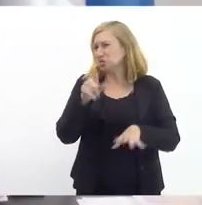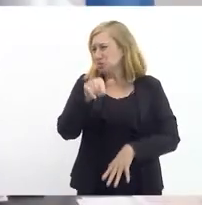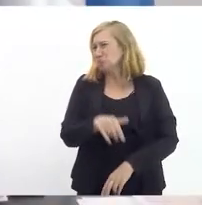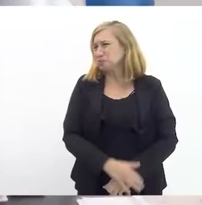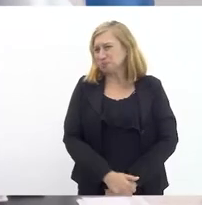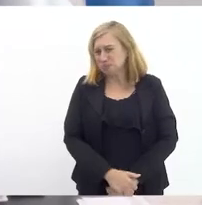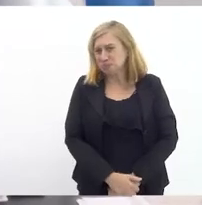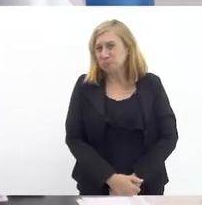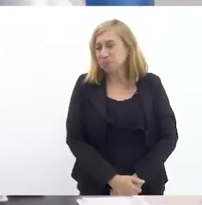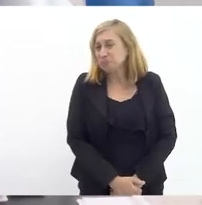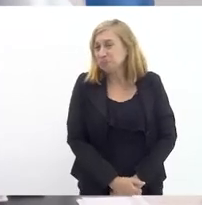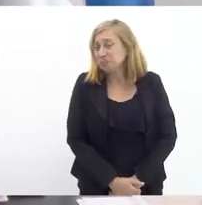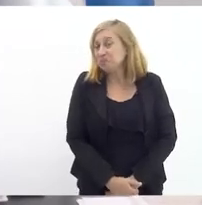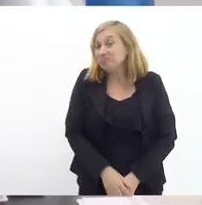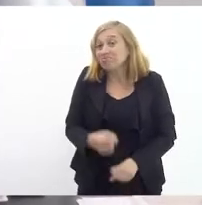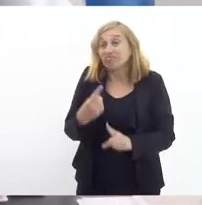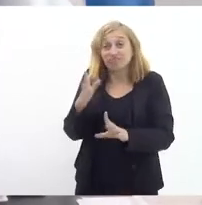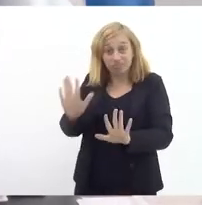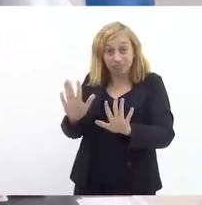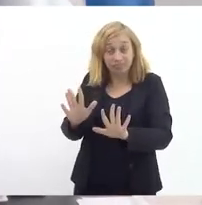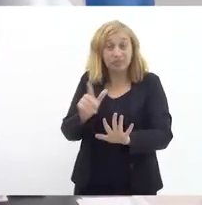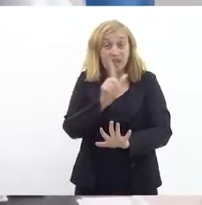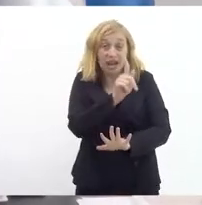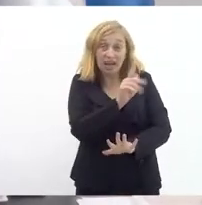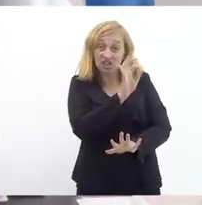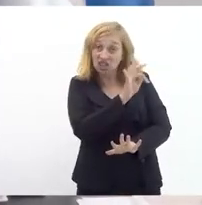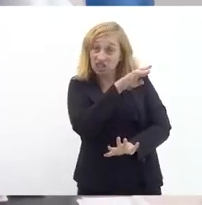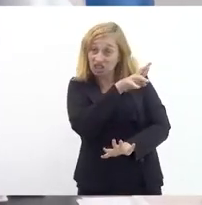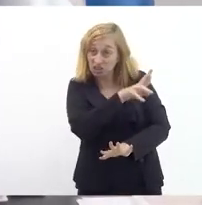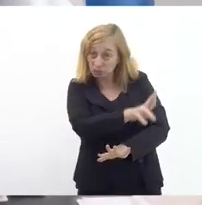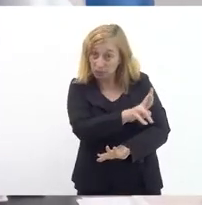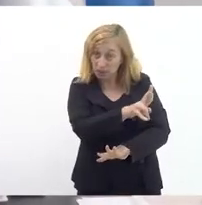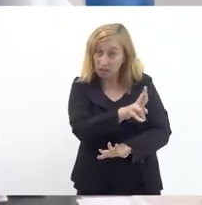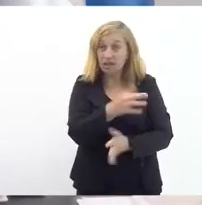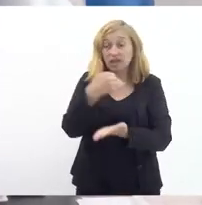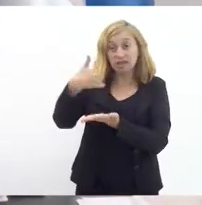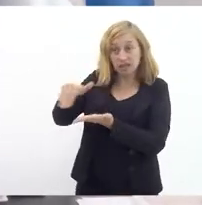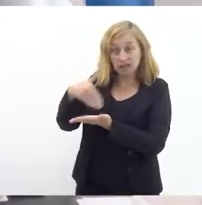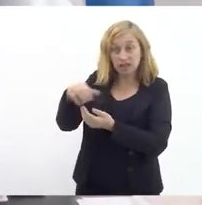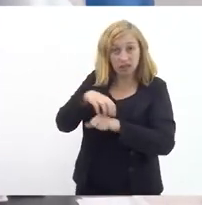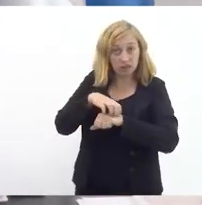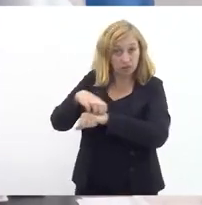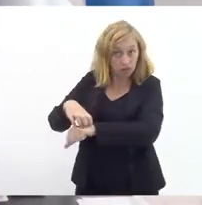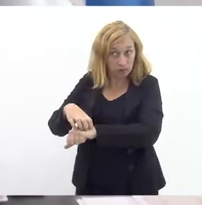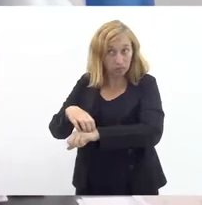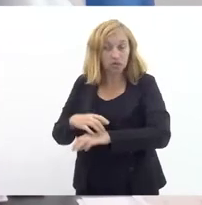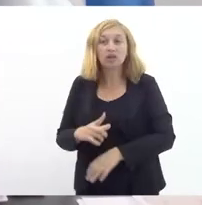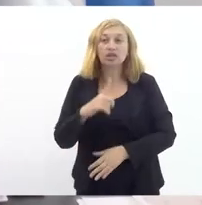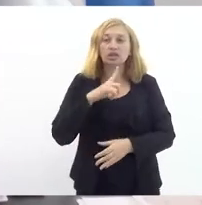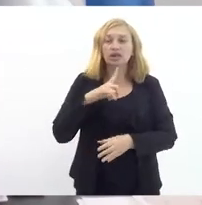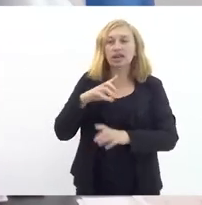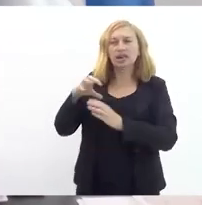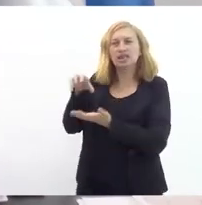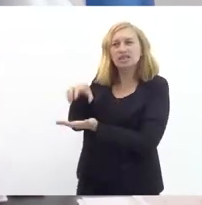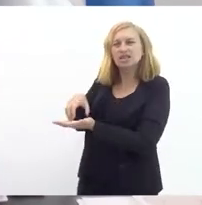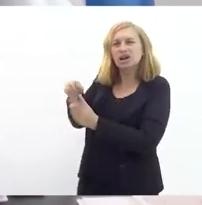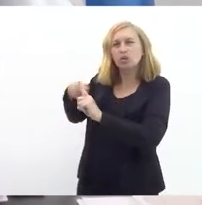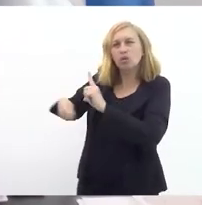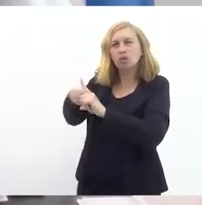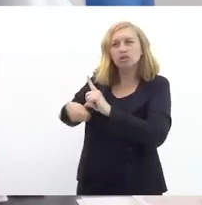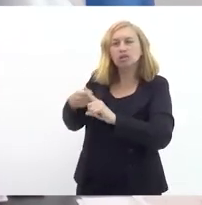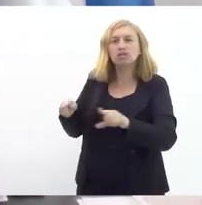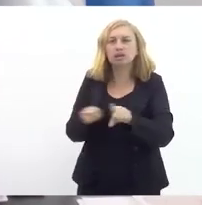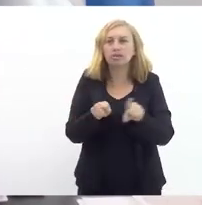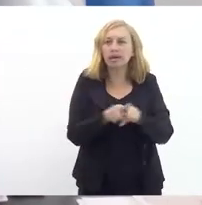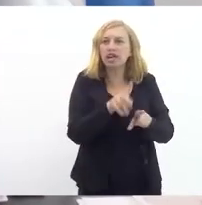Eu confesso que estou confuso. Porque a gente tem a Getransp, tem a Secretaria de Estado de Transportes, tem a Central Logística e tem a Rio